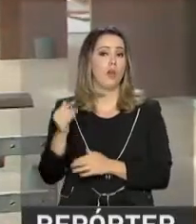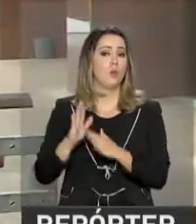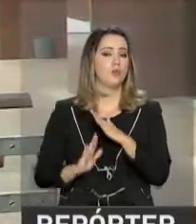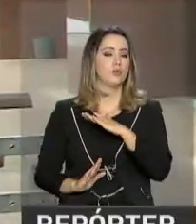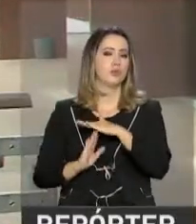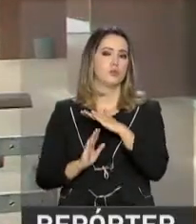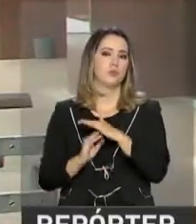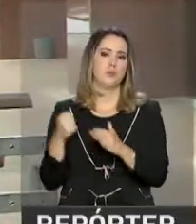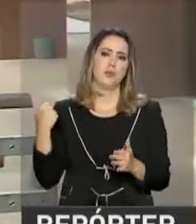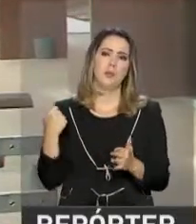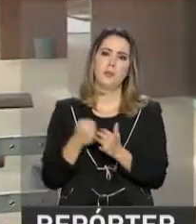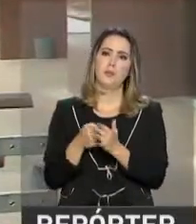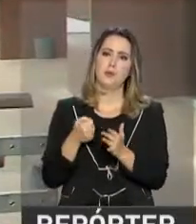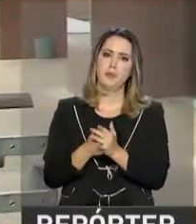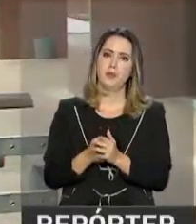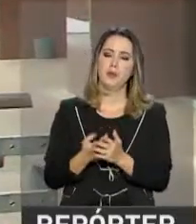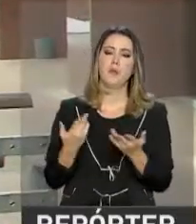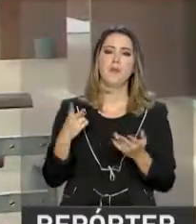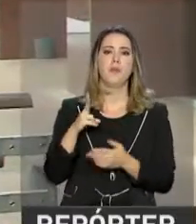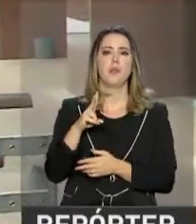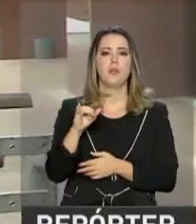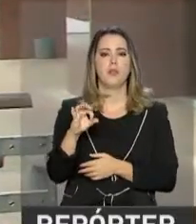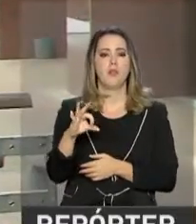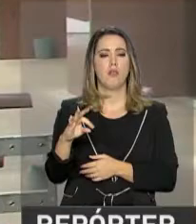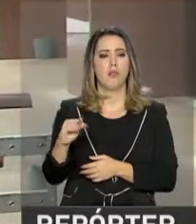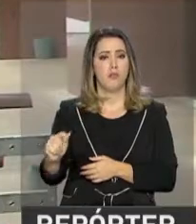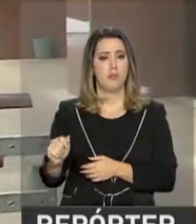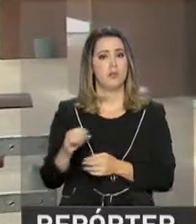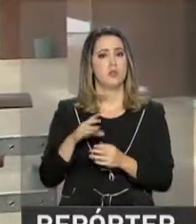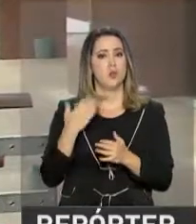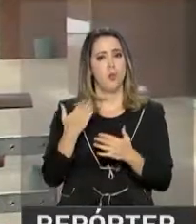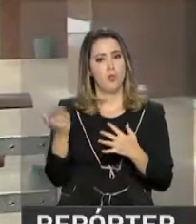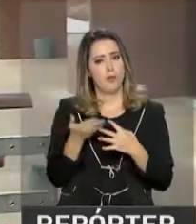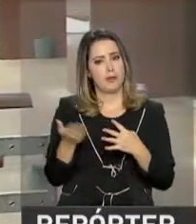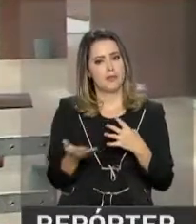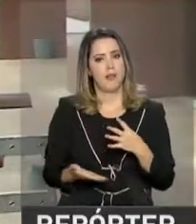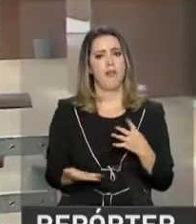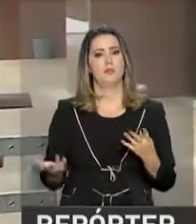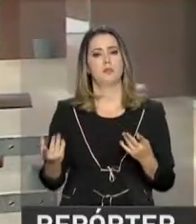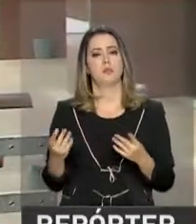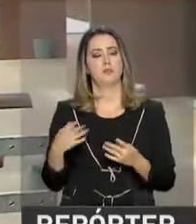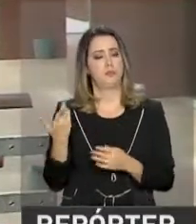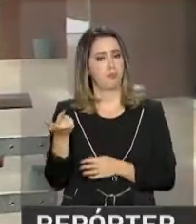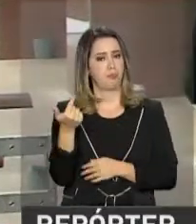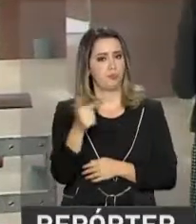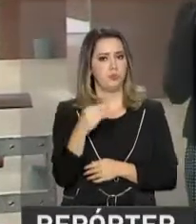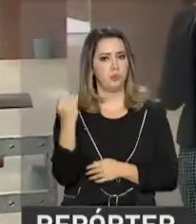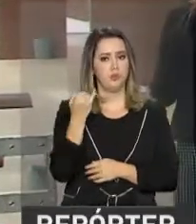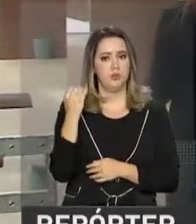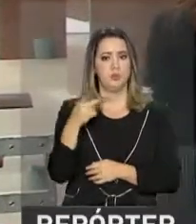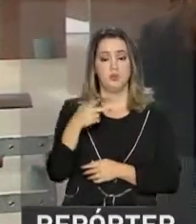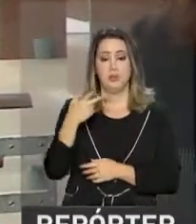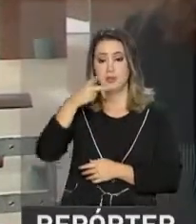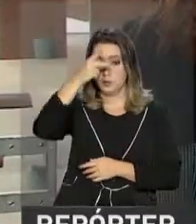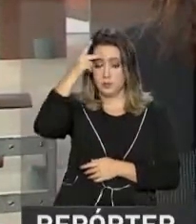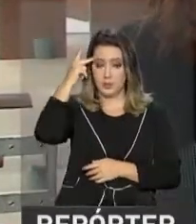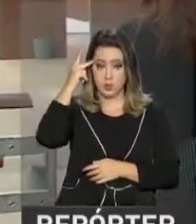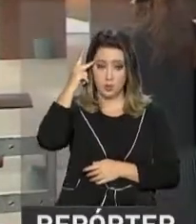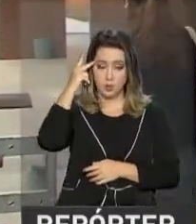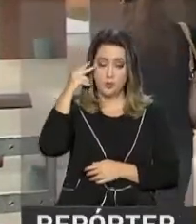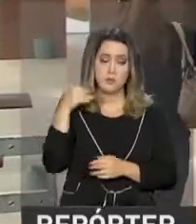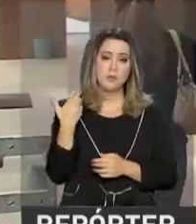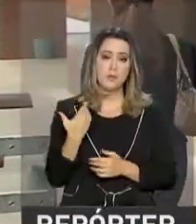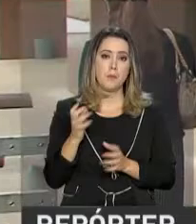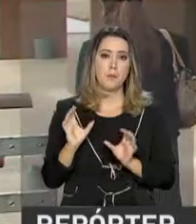valores para pagamentos à vista e a prazo. Outro ponto que ainda não foi definido é sobre os beneficiários.